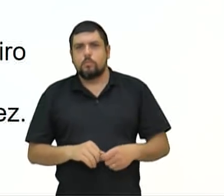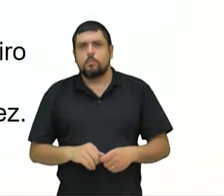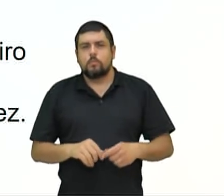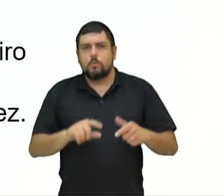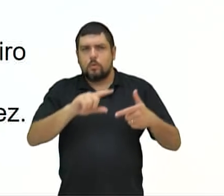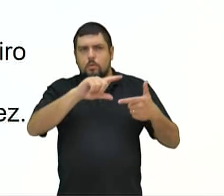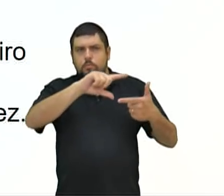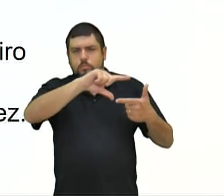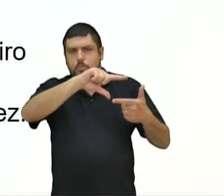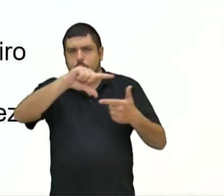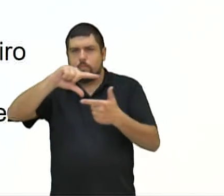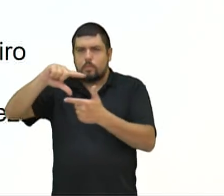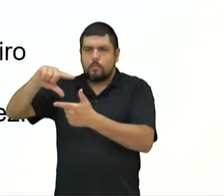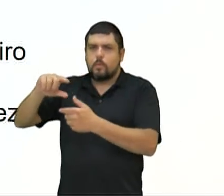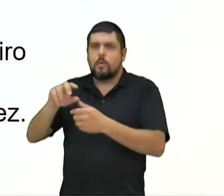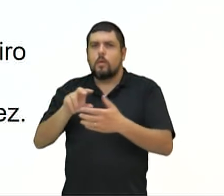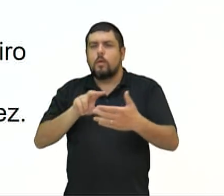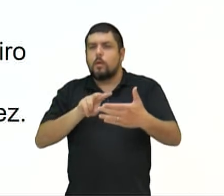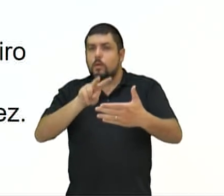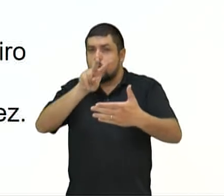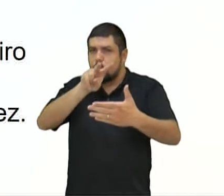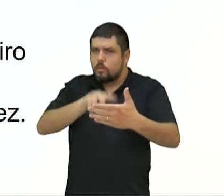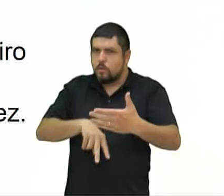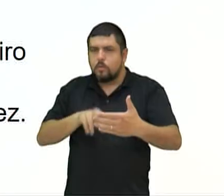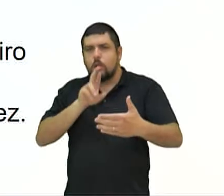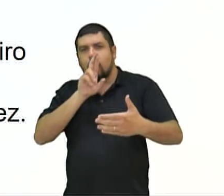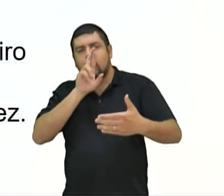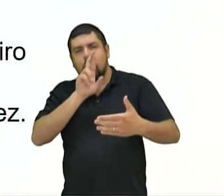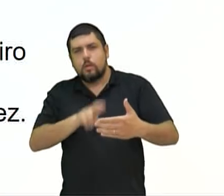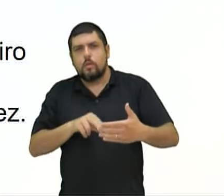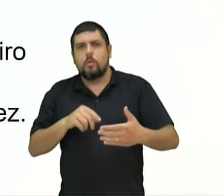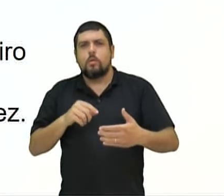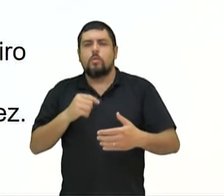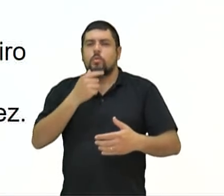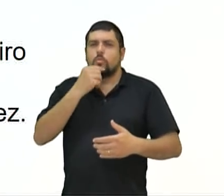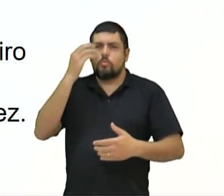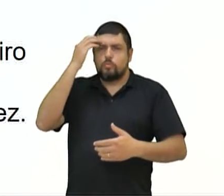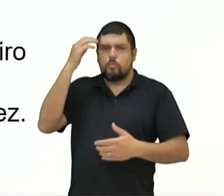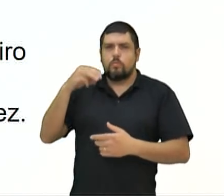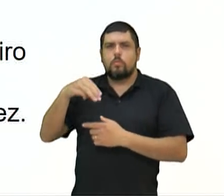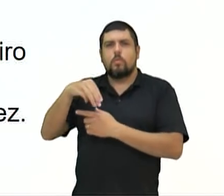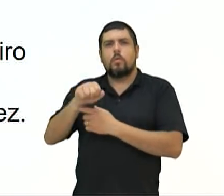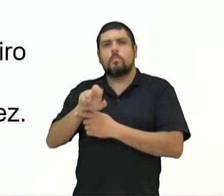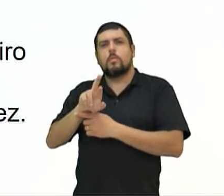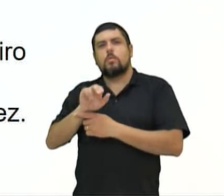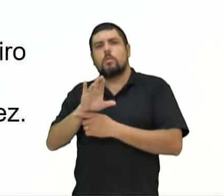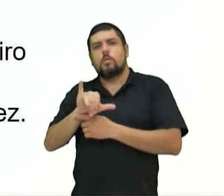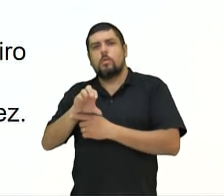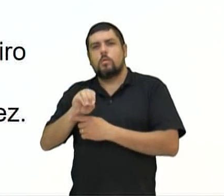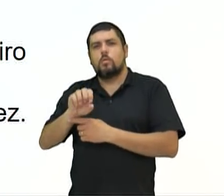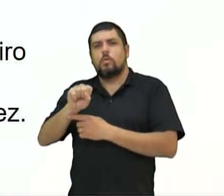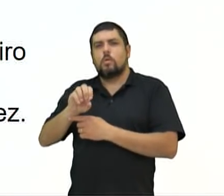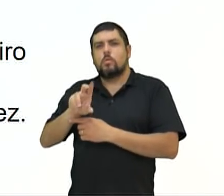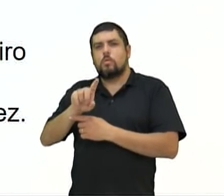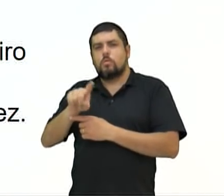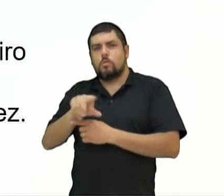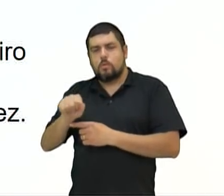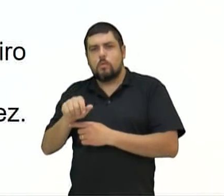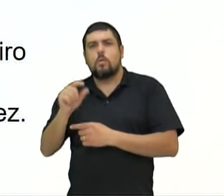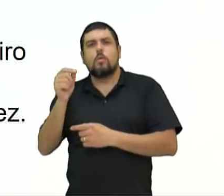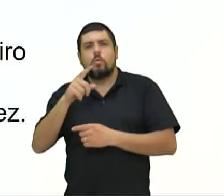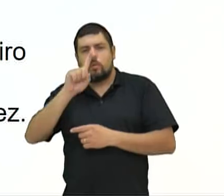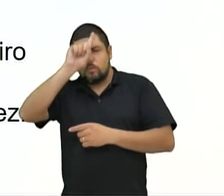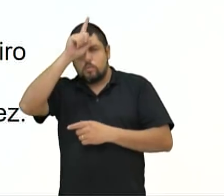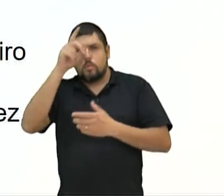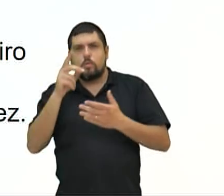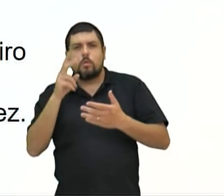responda. Então, a gente tem aqui mais uma tirinha do Maurício de Souza, que é bem famoso por elaborar ali as histórias da Mônica, do